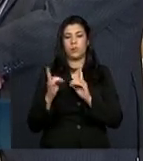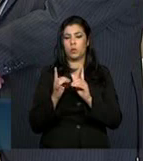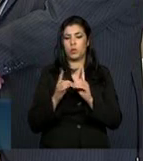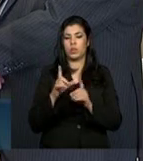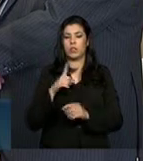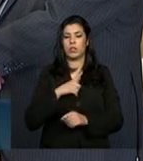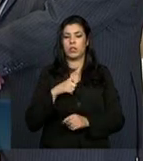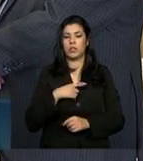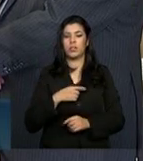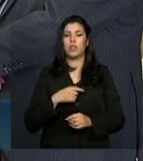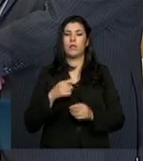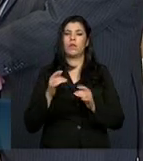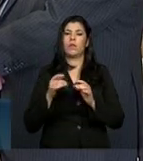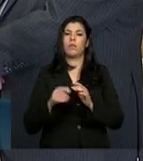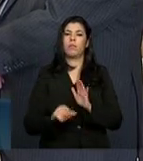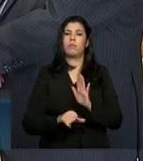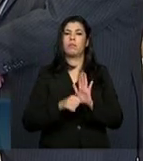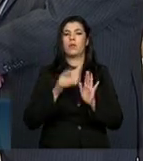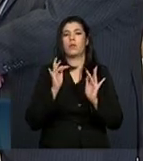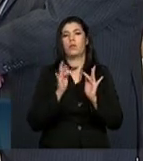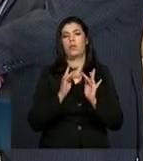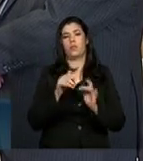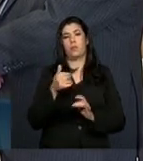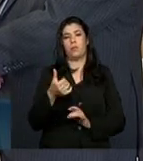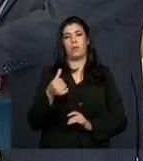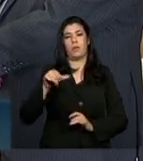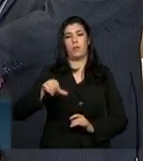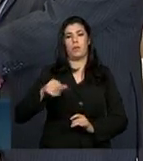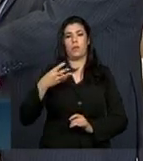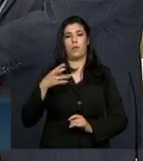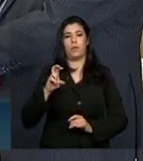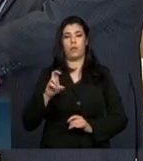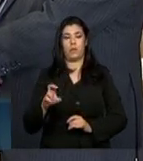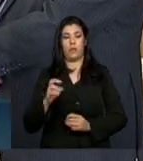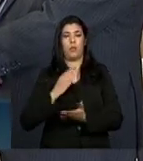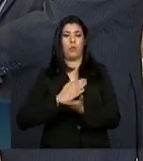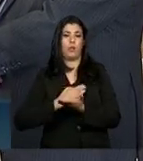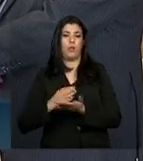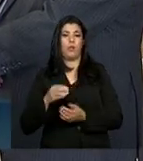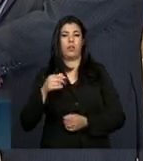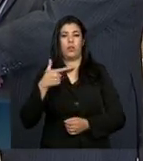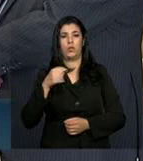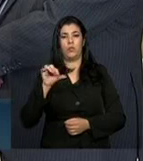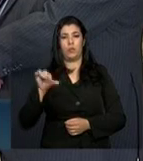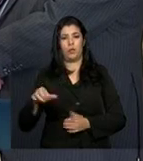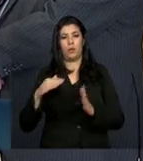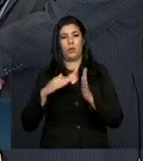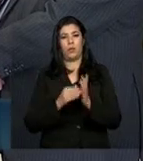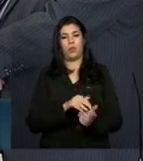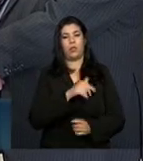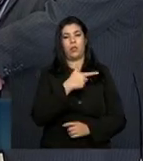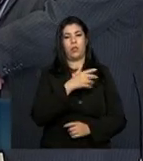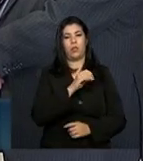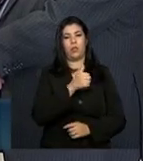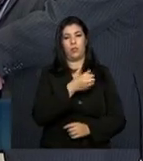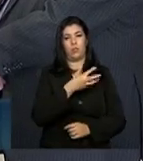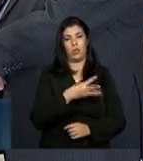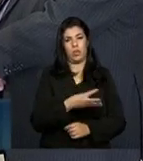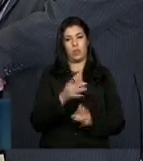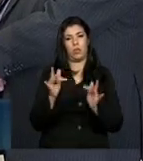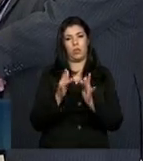em 1945. E nos últimos anos, entre 2009 e 2013, o intercâmbio comercial com o país